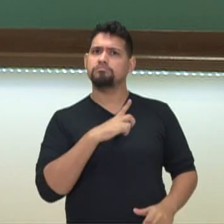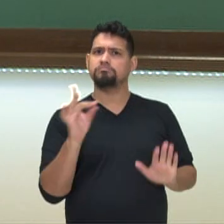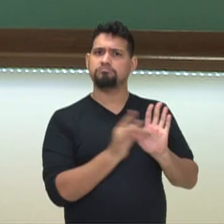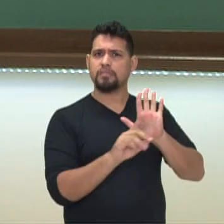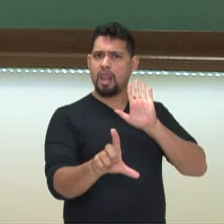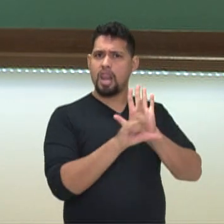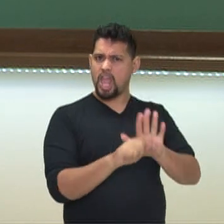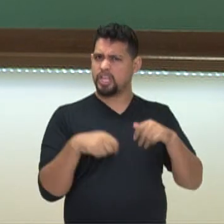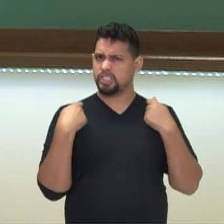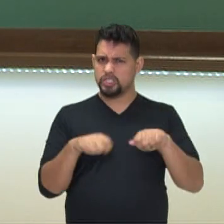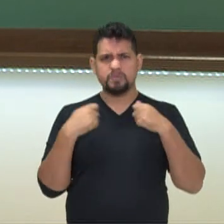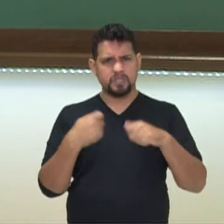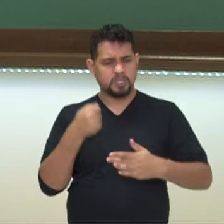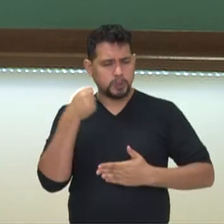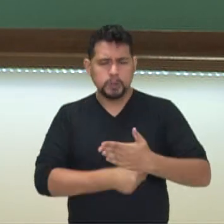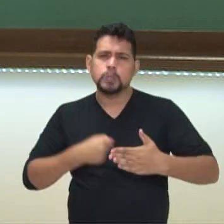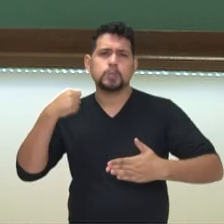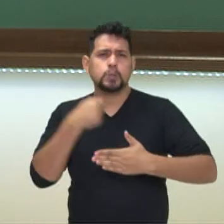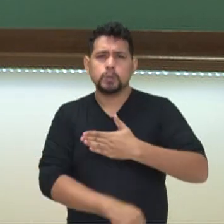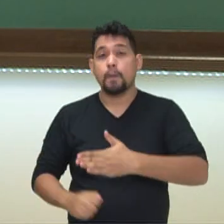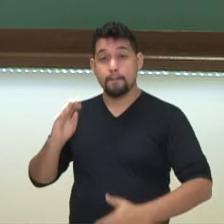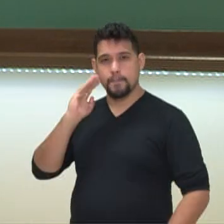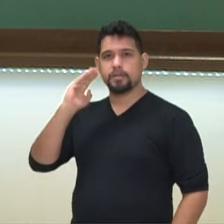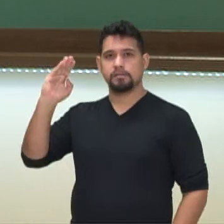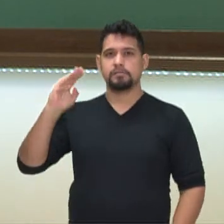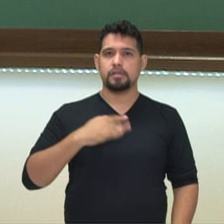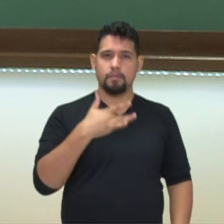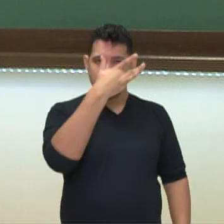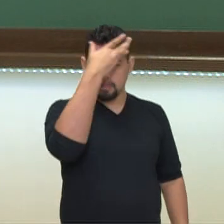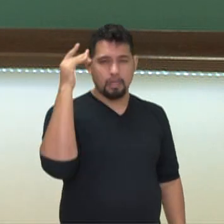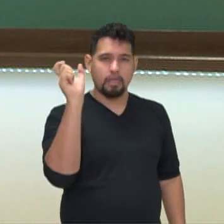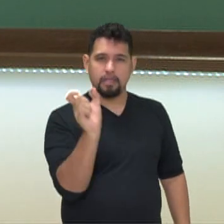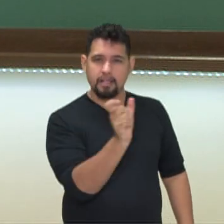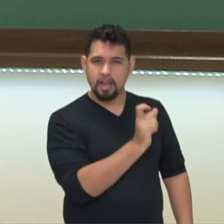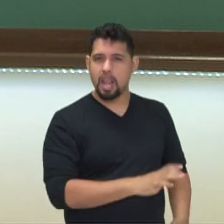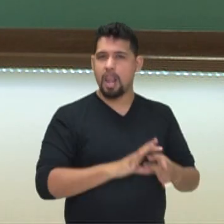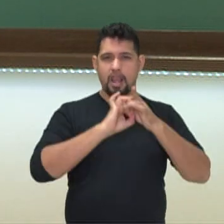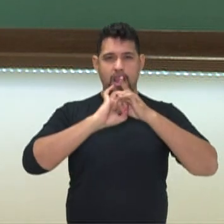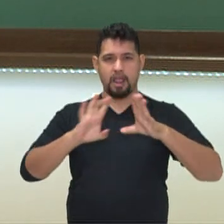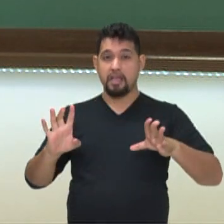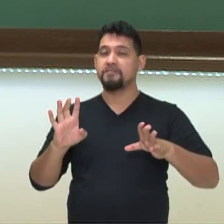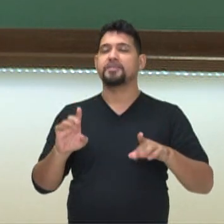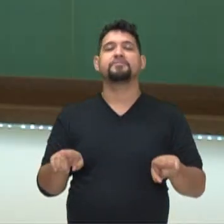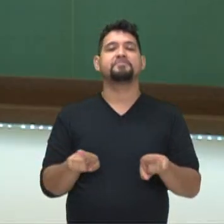e devemos defender este princípio da cidadania, da laicidade